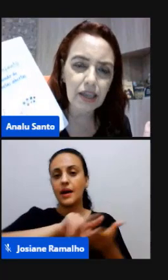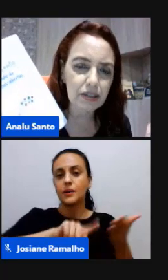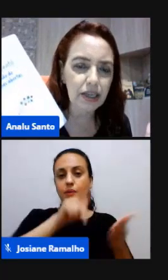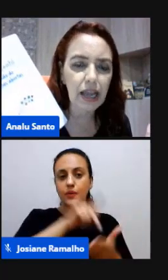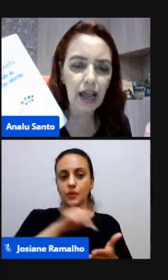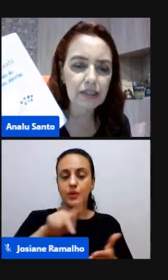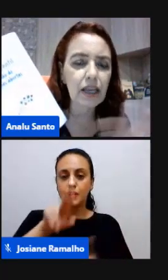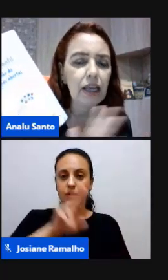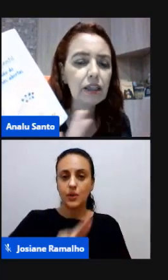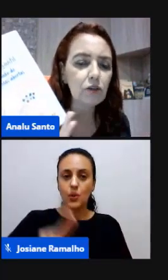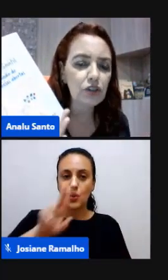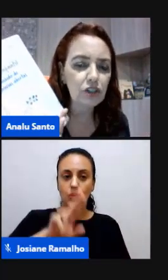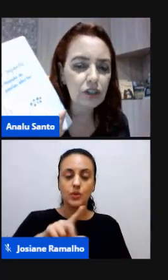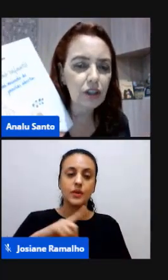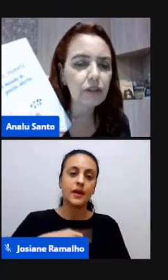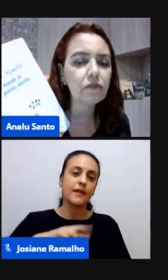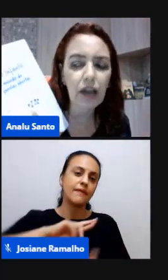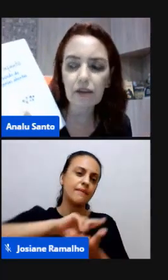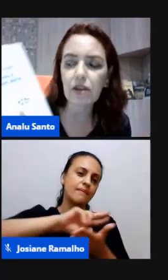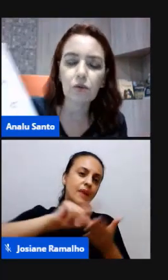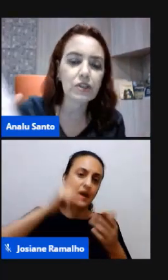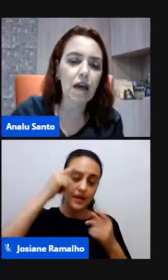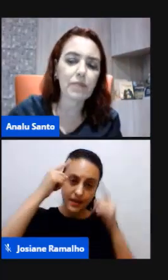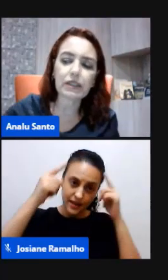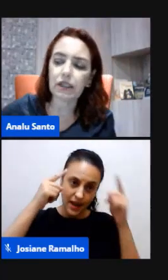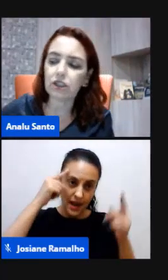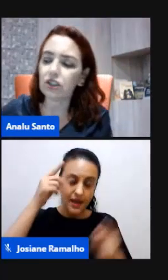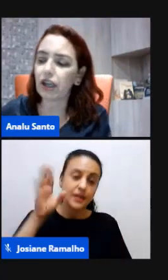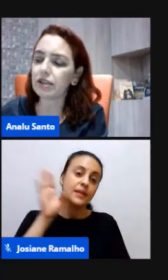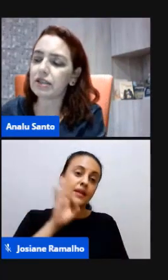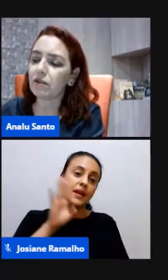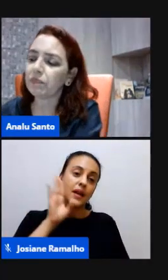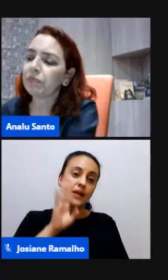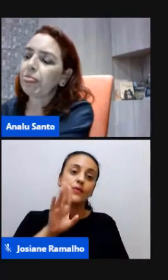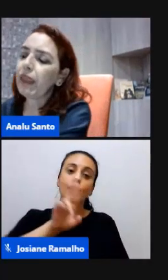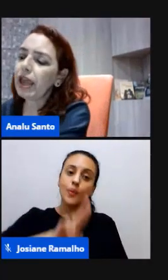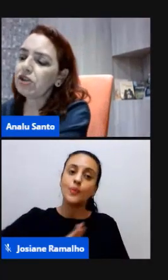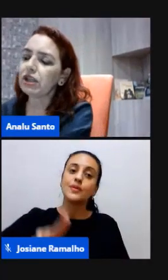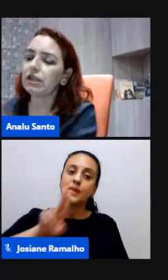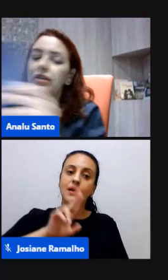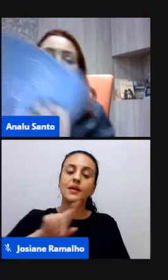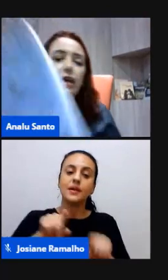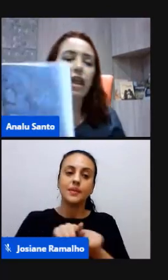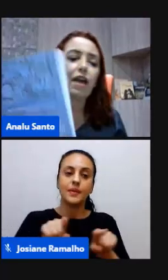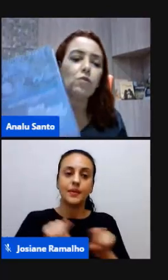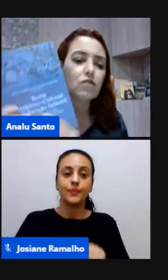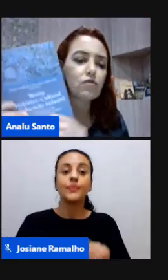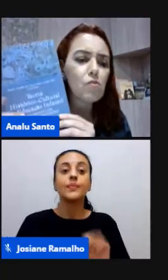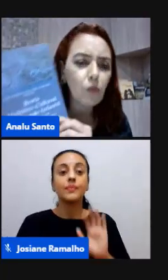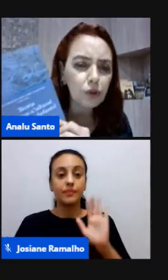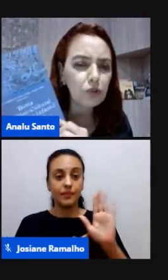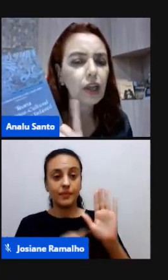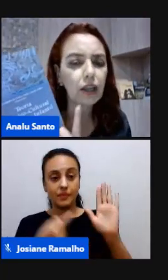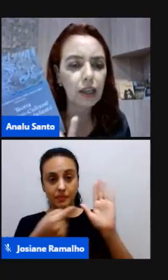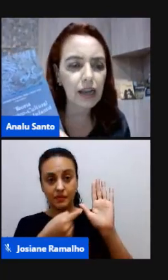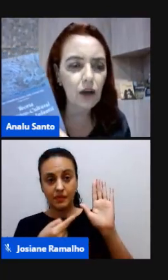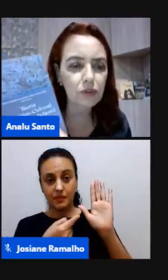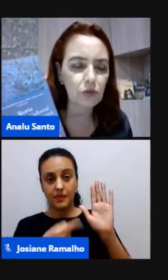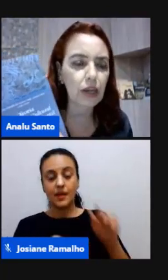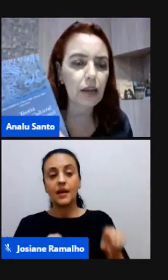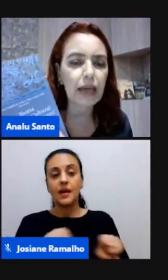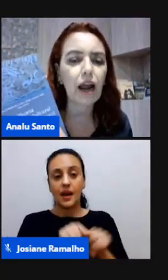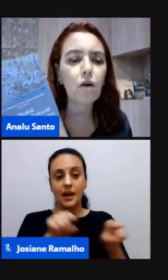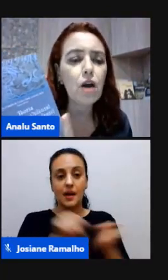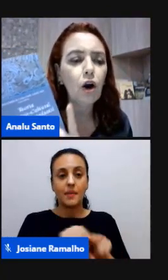várias ideias legais, então a gente vai usar bastante esse. Este aqui também é um livro muito